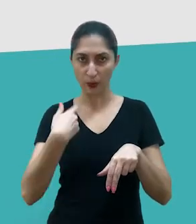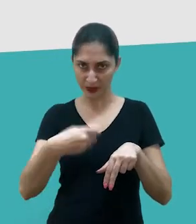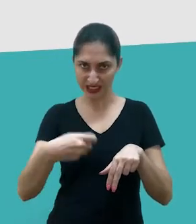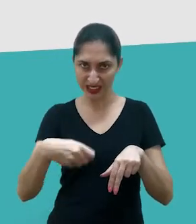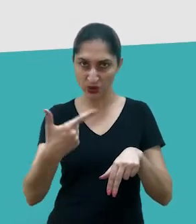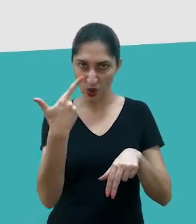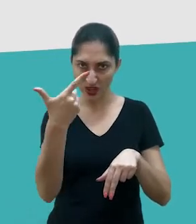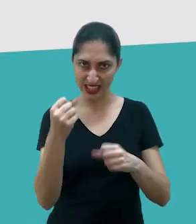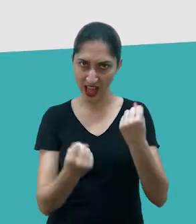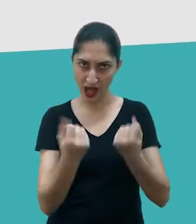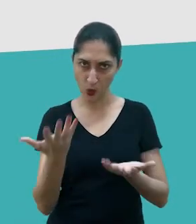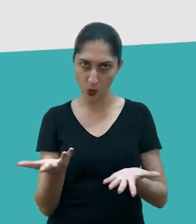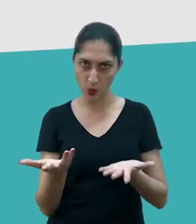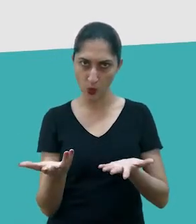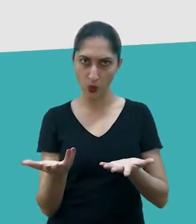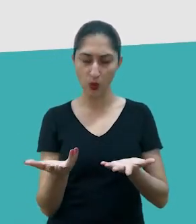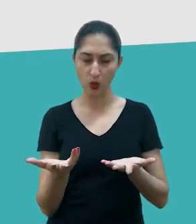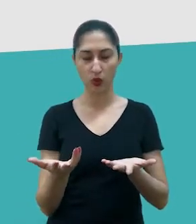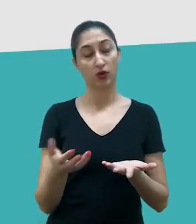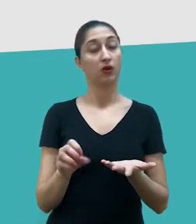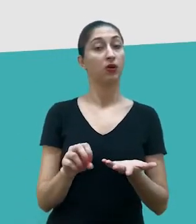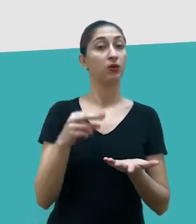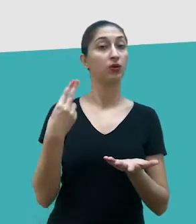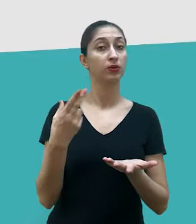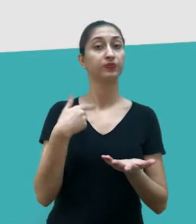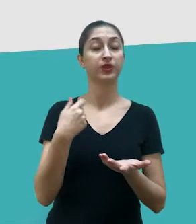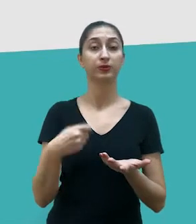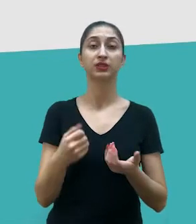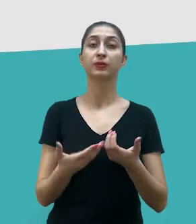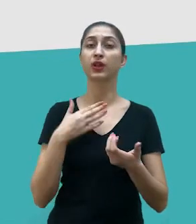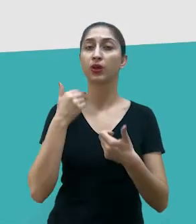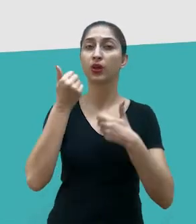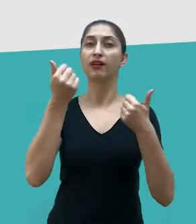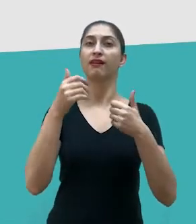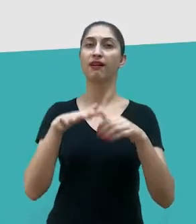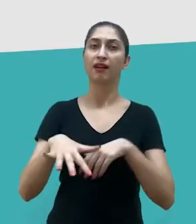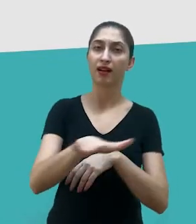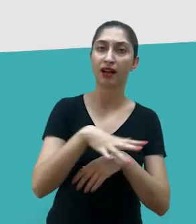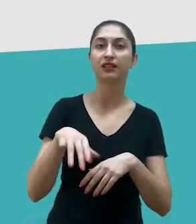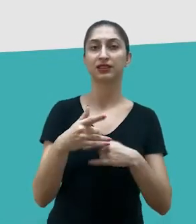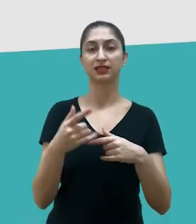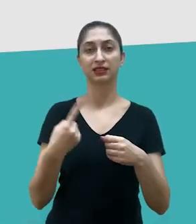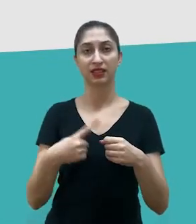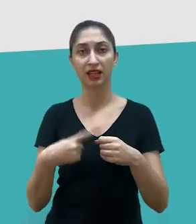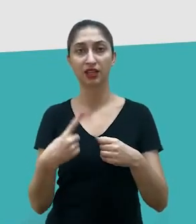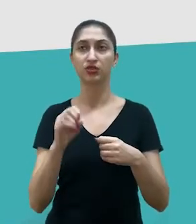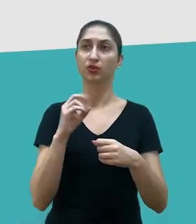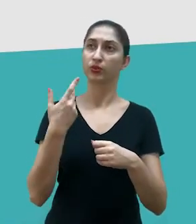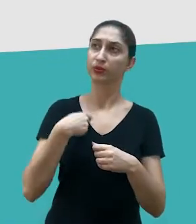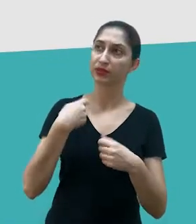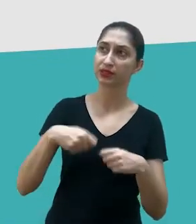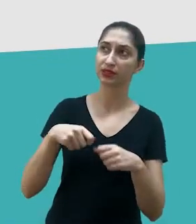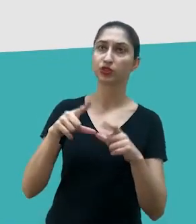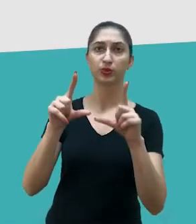garagem, não é? Ou eu preciso melhorar os sistemas urbanos, ou eu preciso desadensar as cidades, ou